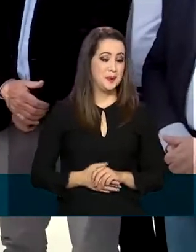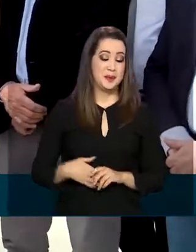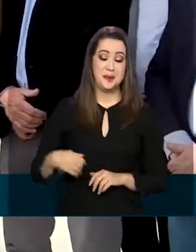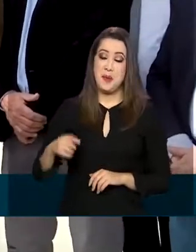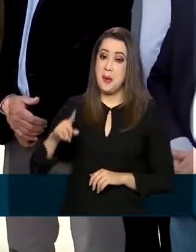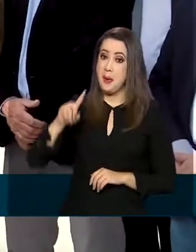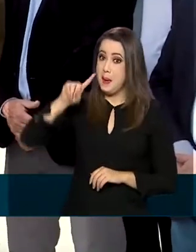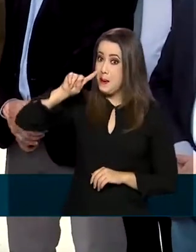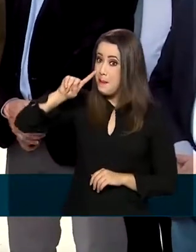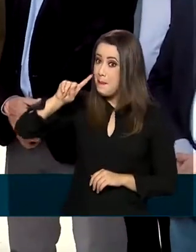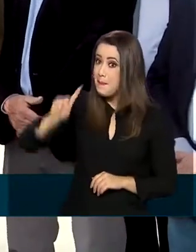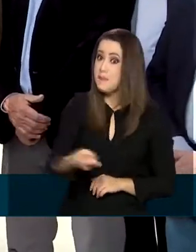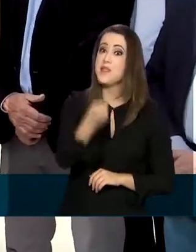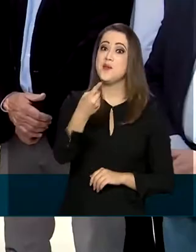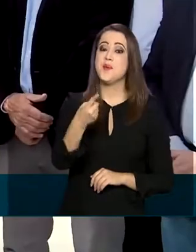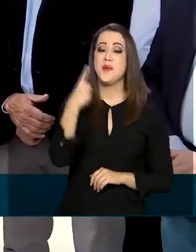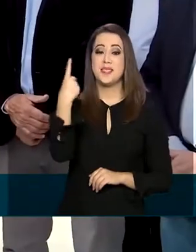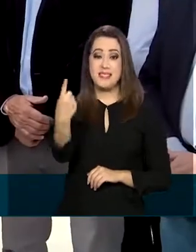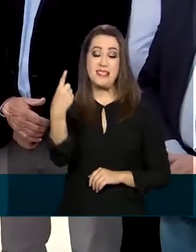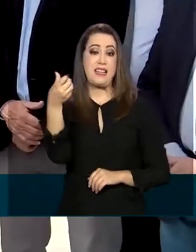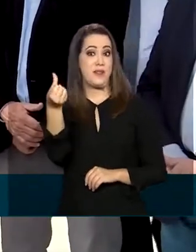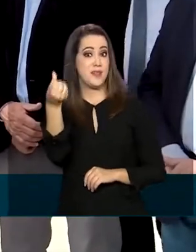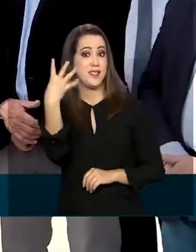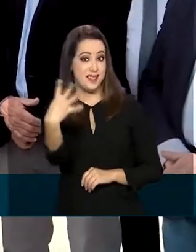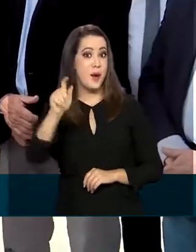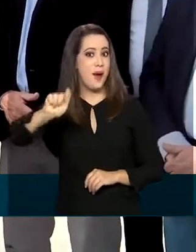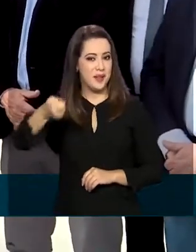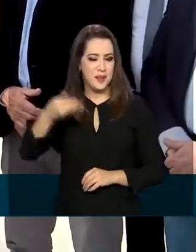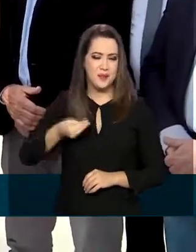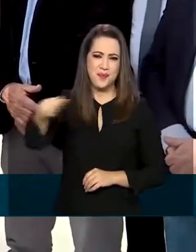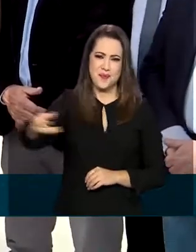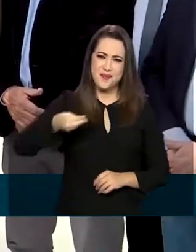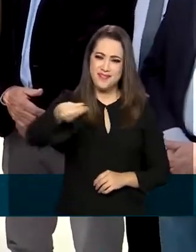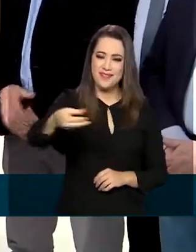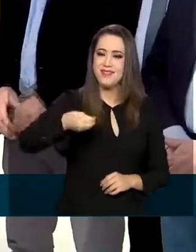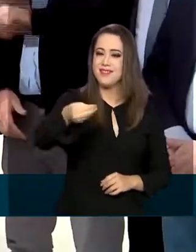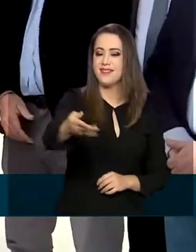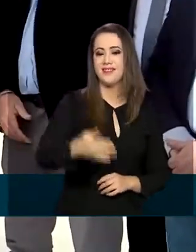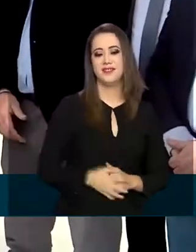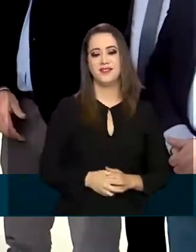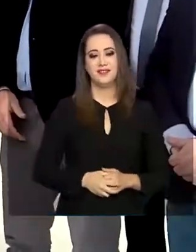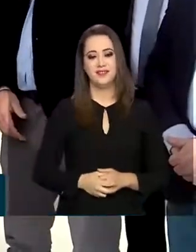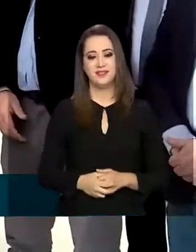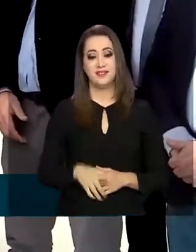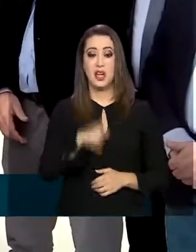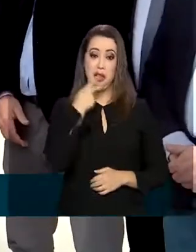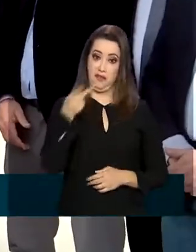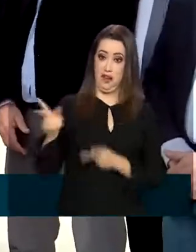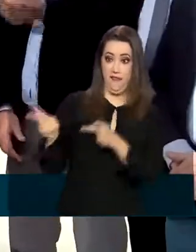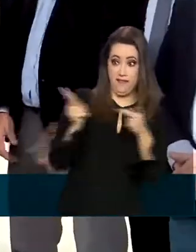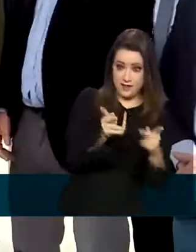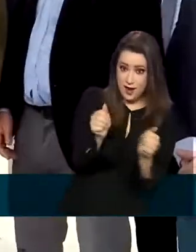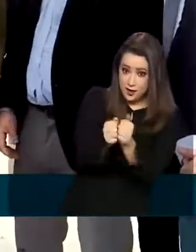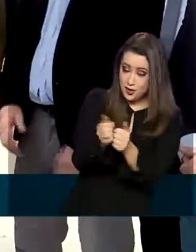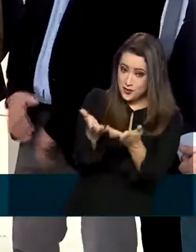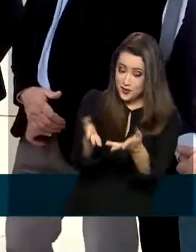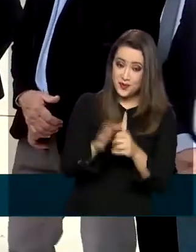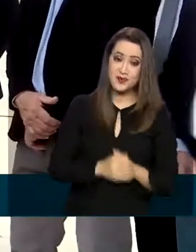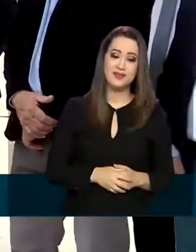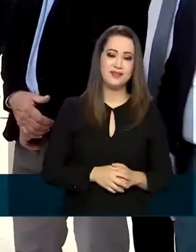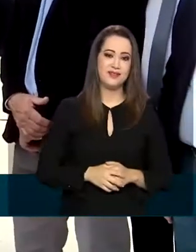1.164 chaves serão entregues ao todo. Vou visitar, hein? Algumas, então, sendo